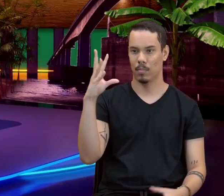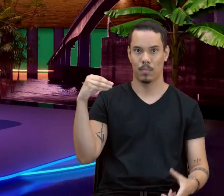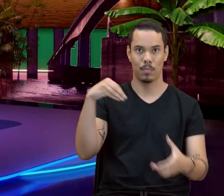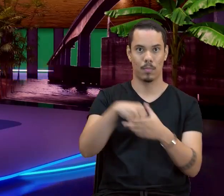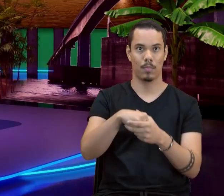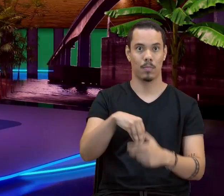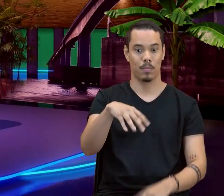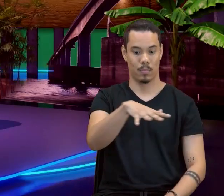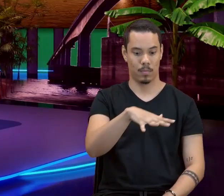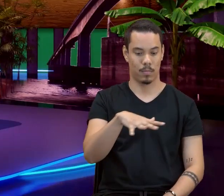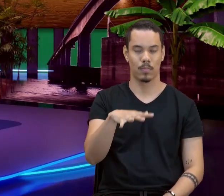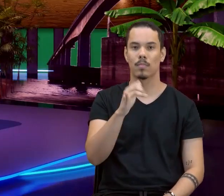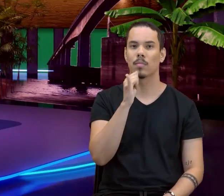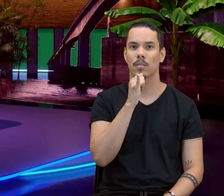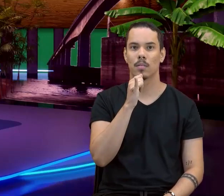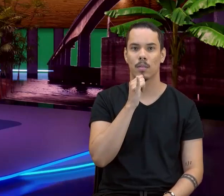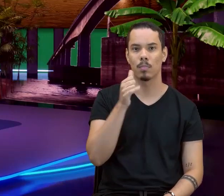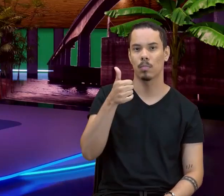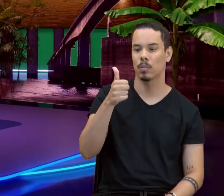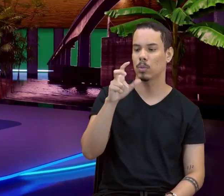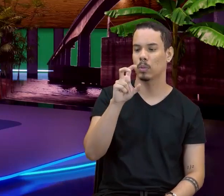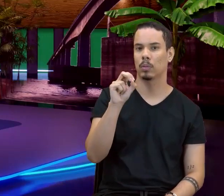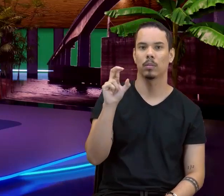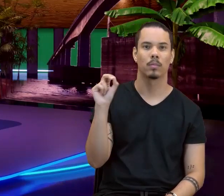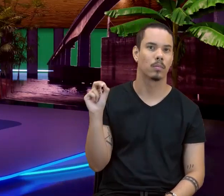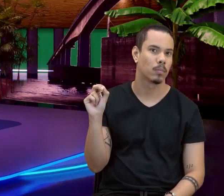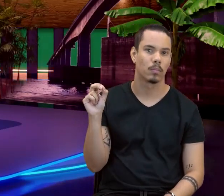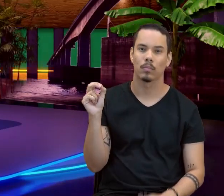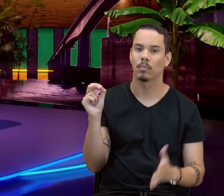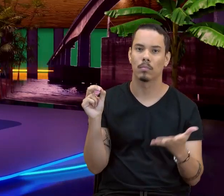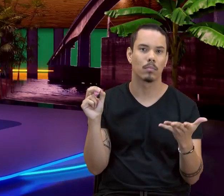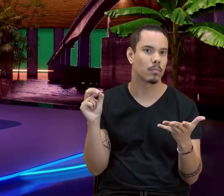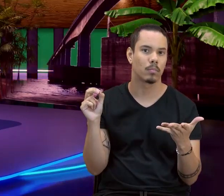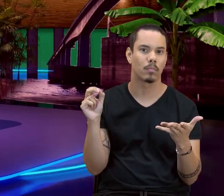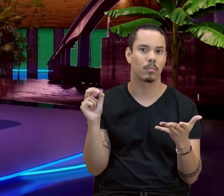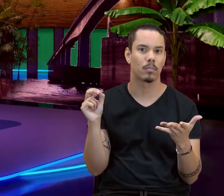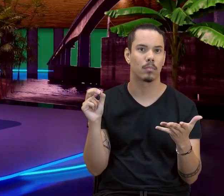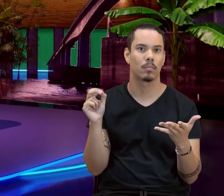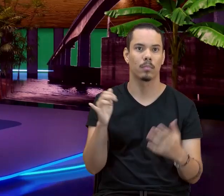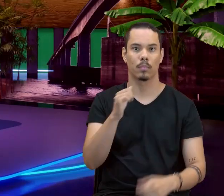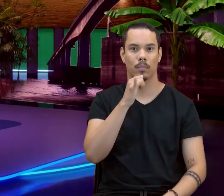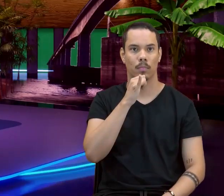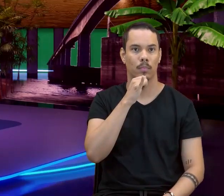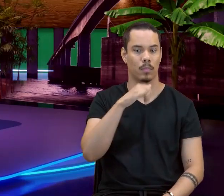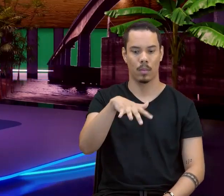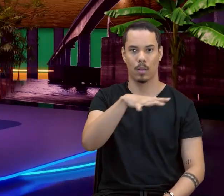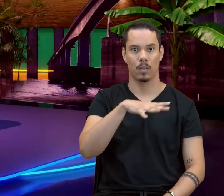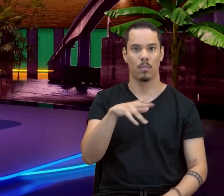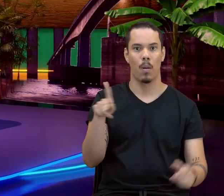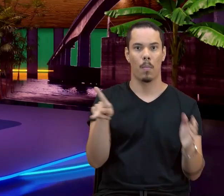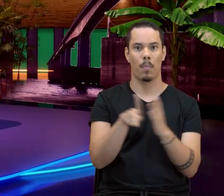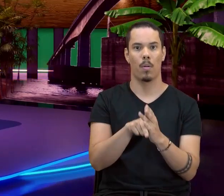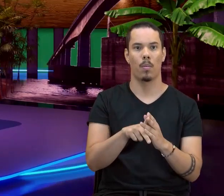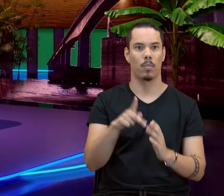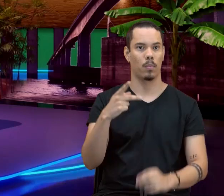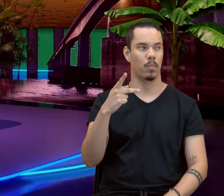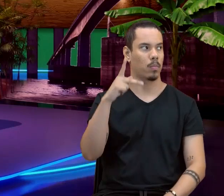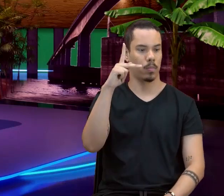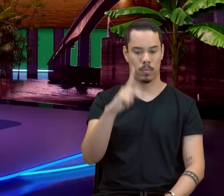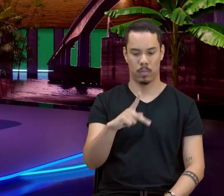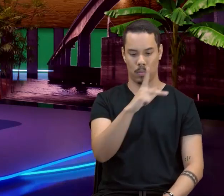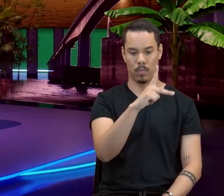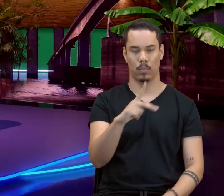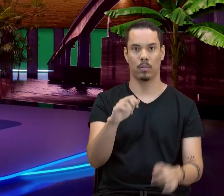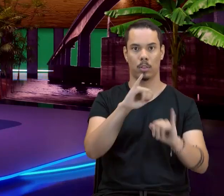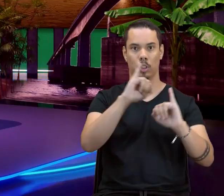em 1500, né? E vê fala sobre os jesuítas, sobre os colonizadores, sobre os bandeirantes,